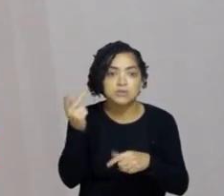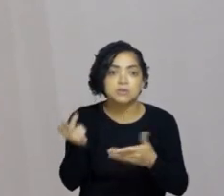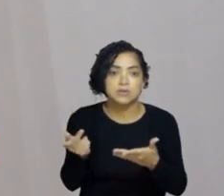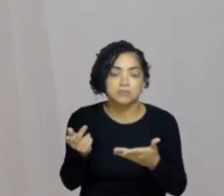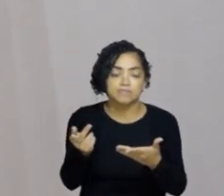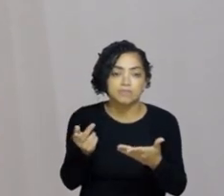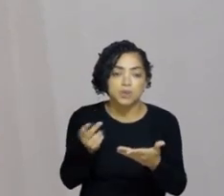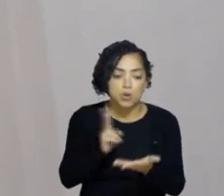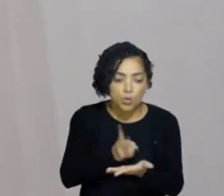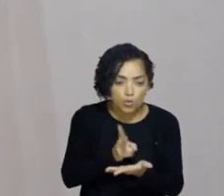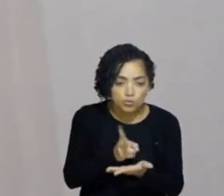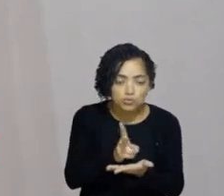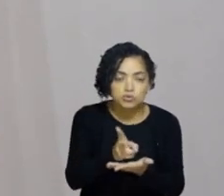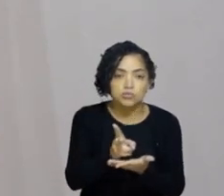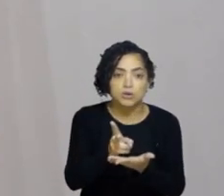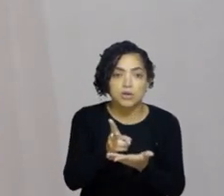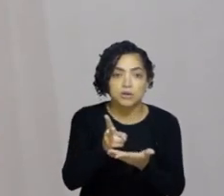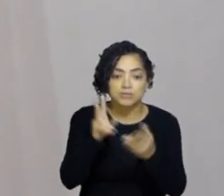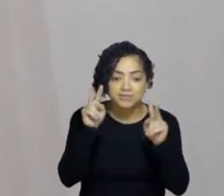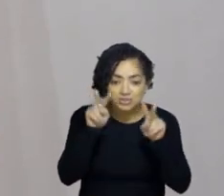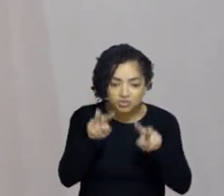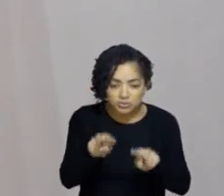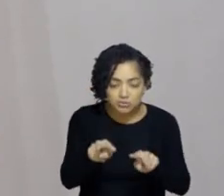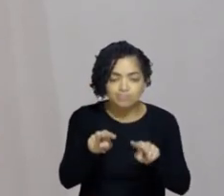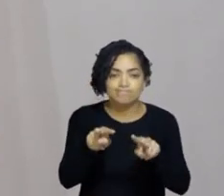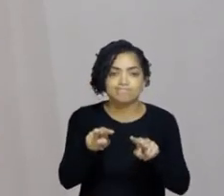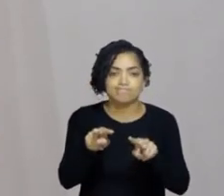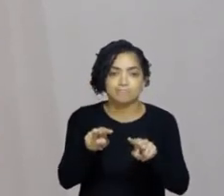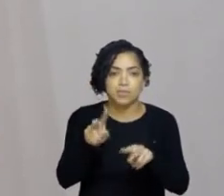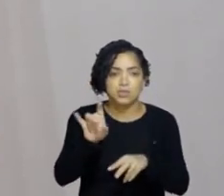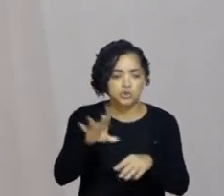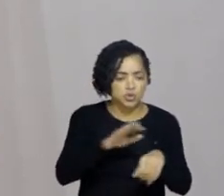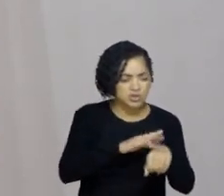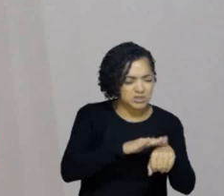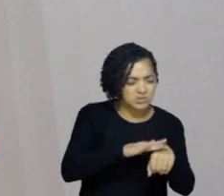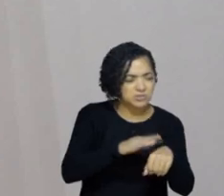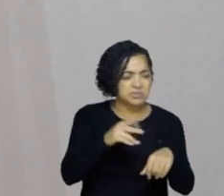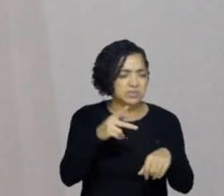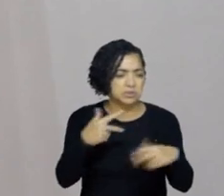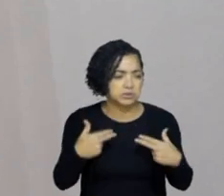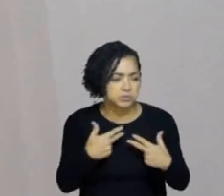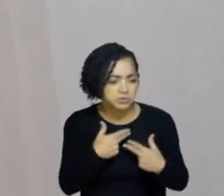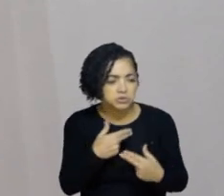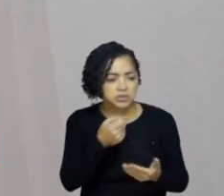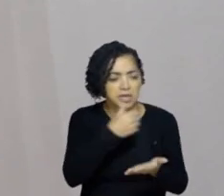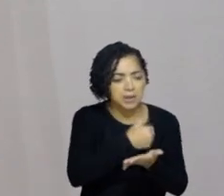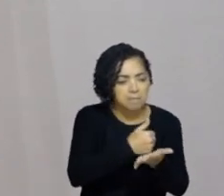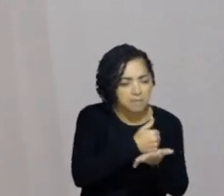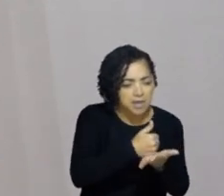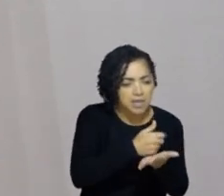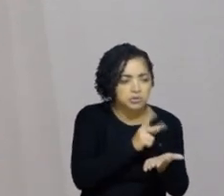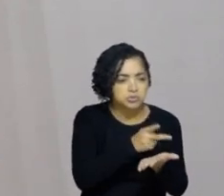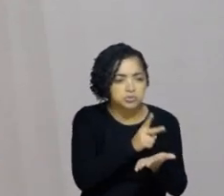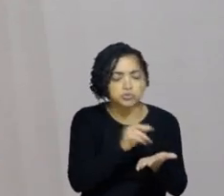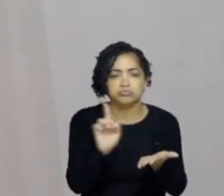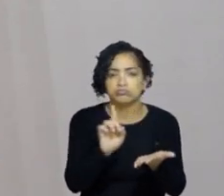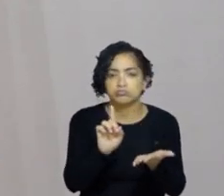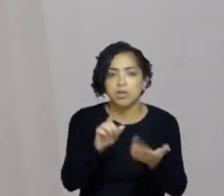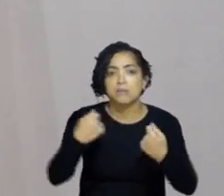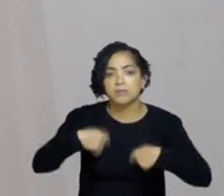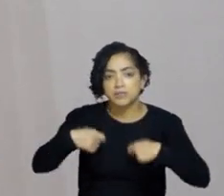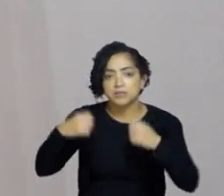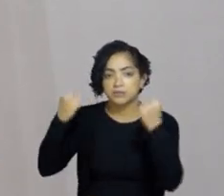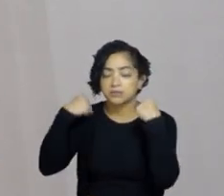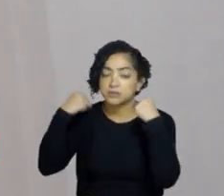plena. Então, nós precisamos ter esse olhar forte, não só da doença, a cirurgia, o remédio, mas fazer alguma coisa que a gente